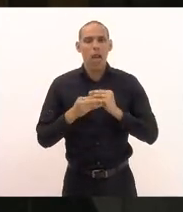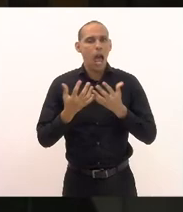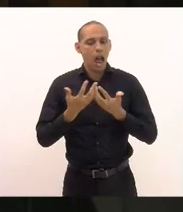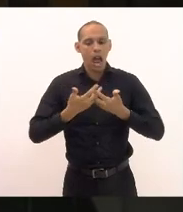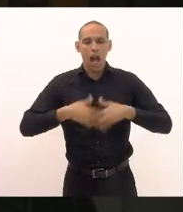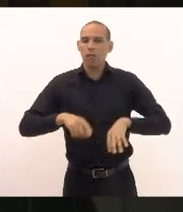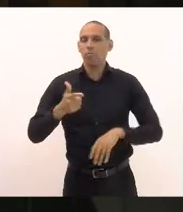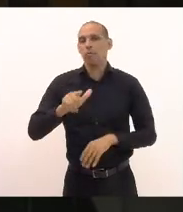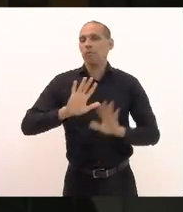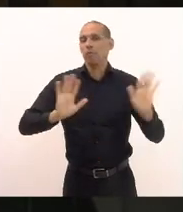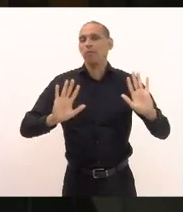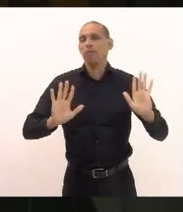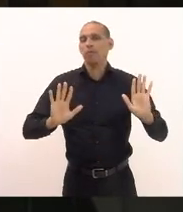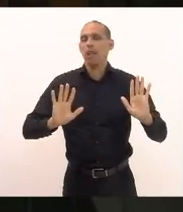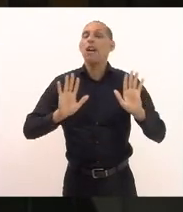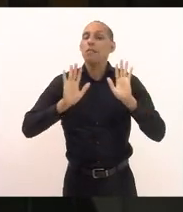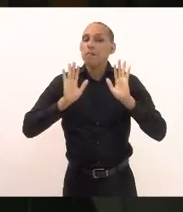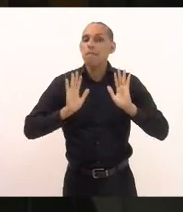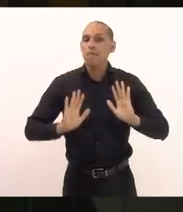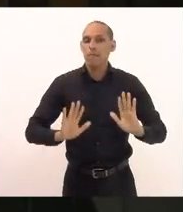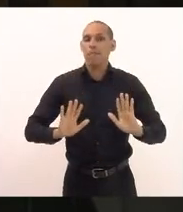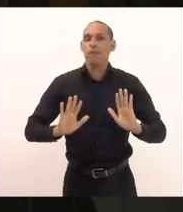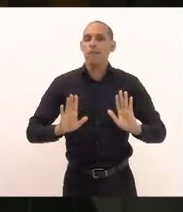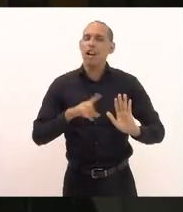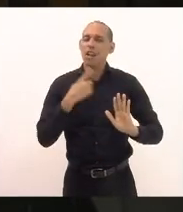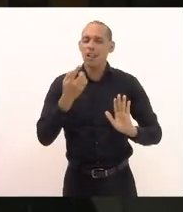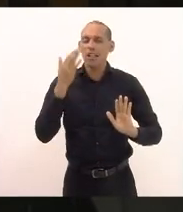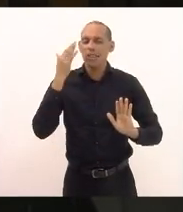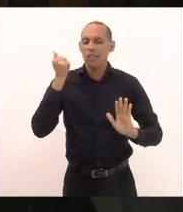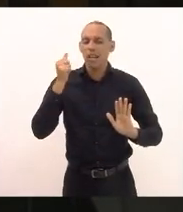automática, mas a gente entende como